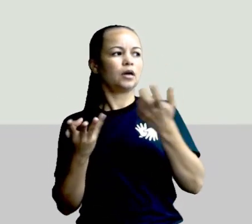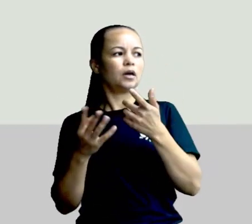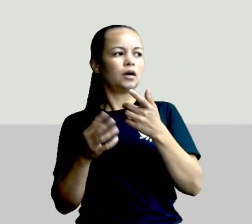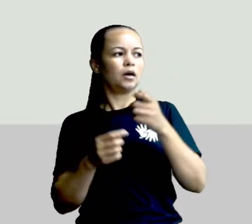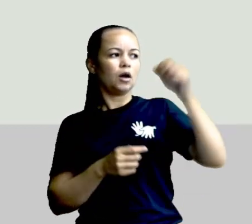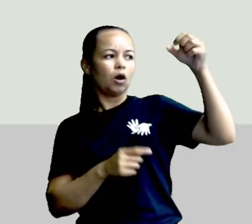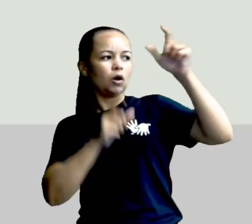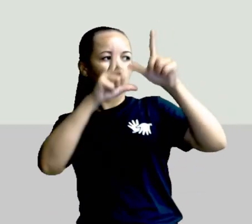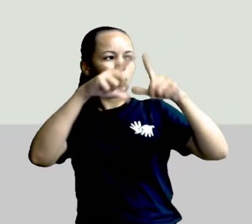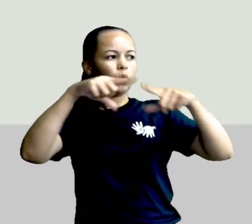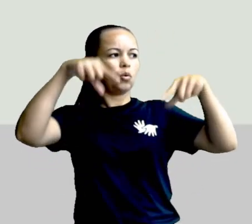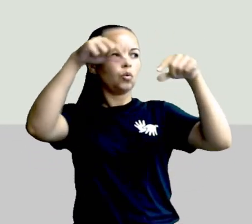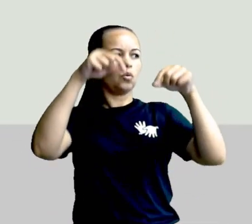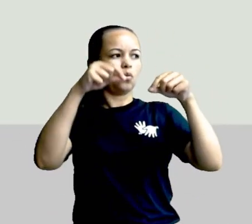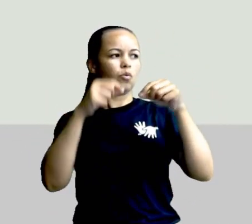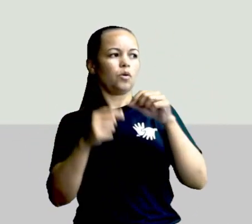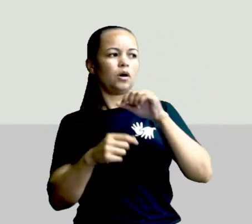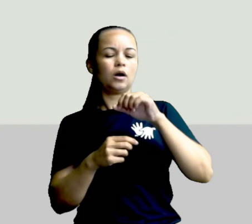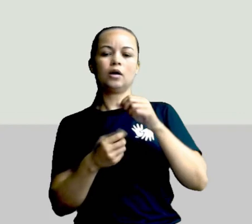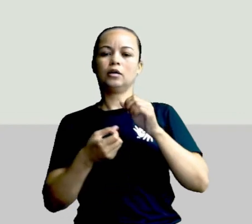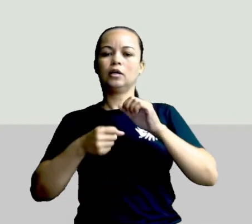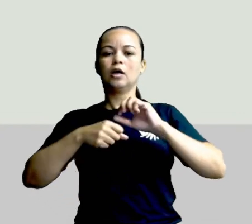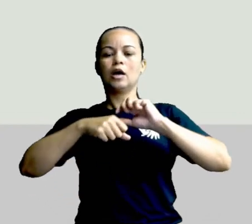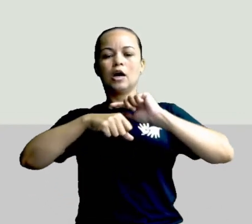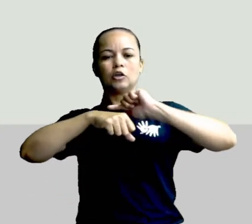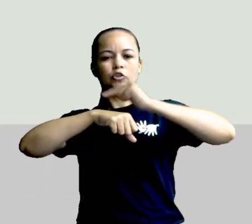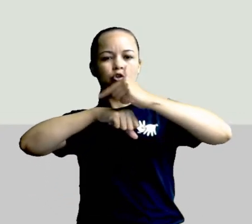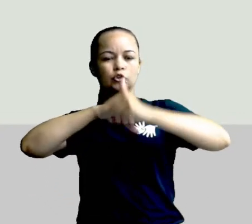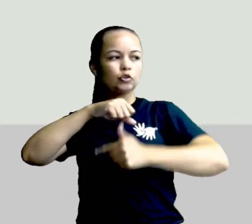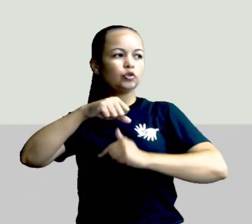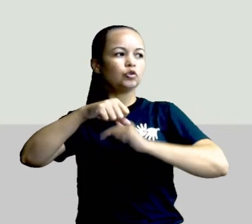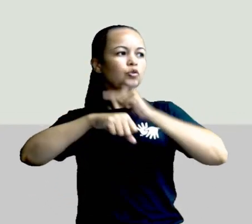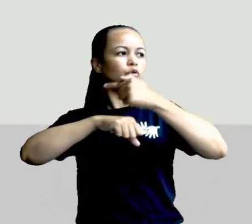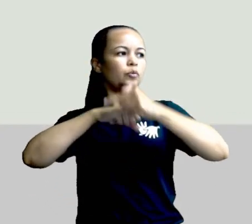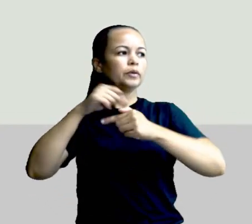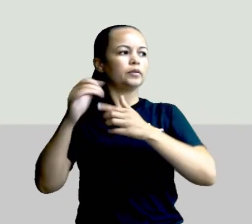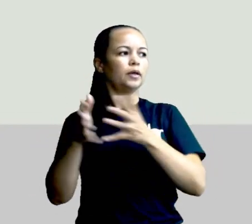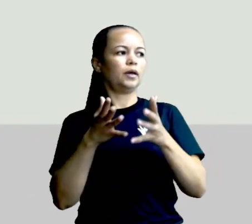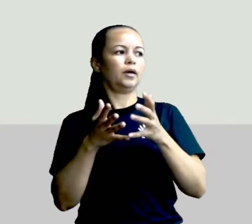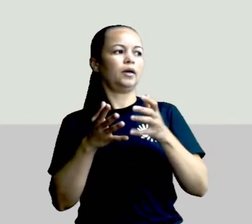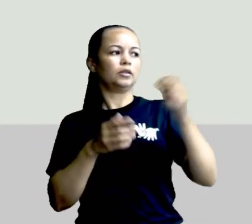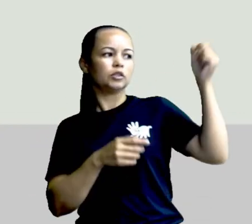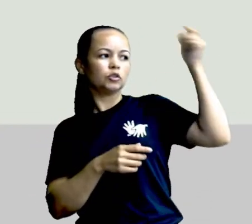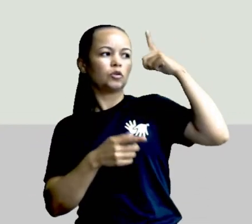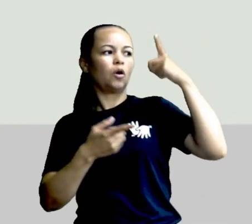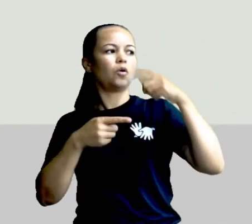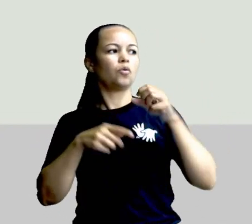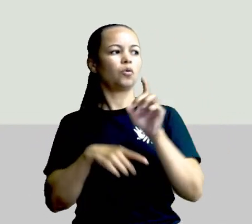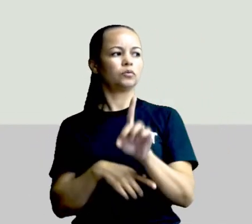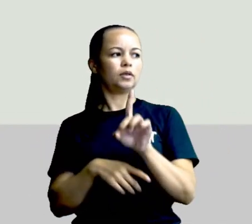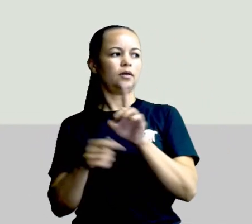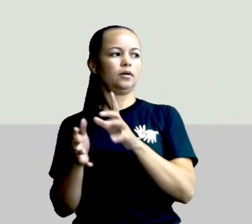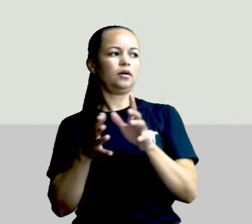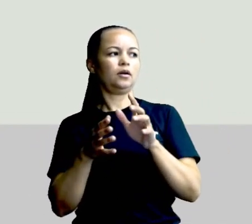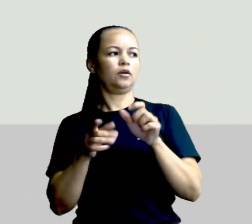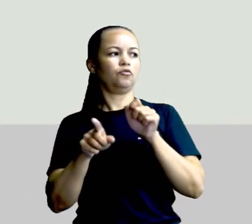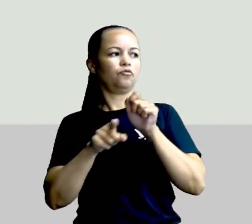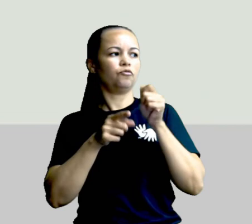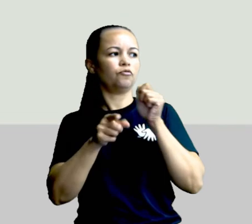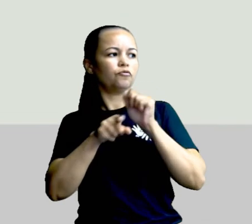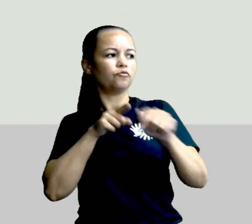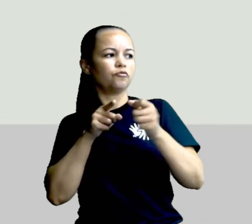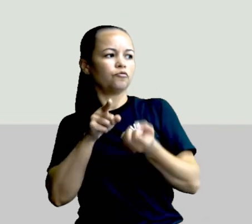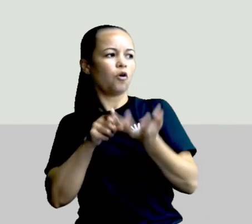e Sol. D. Fósforo, Sol e Lua. A alternativa correta aí é a letra